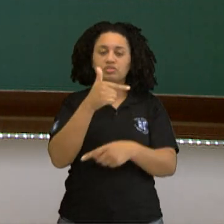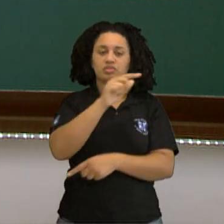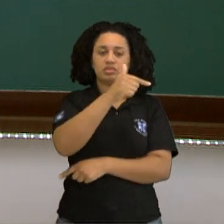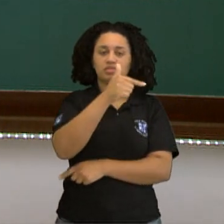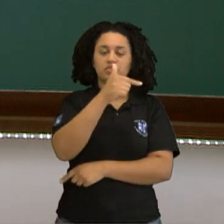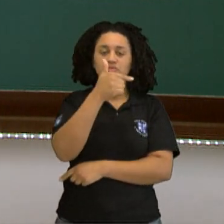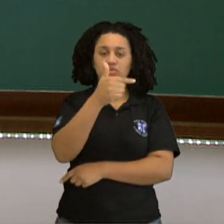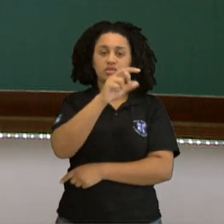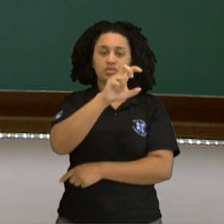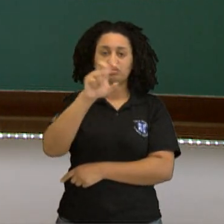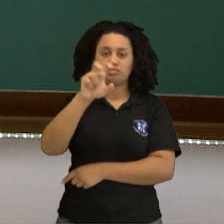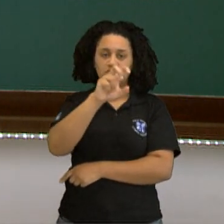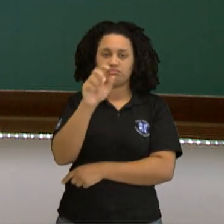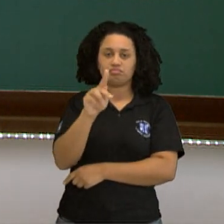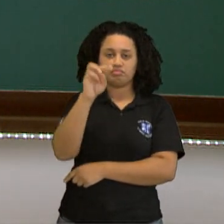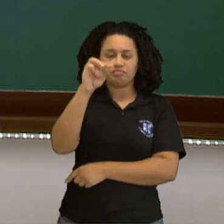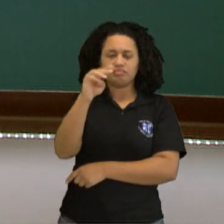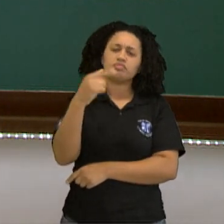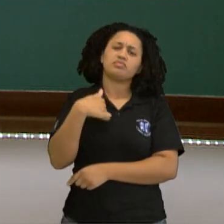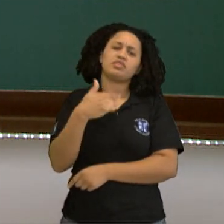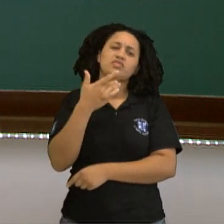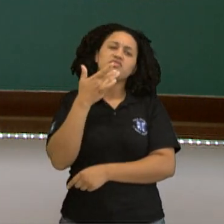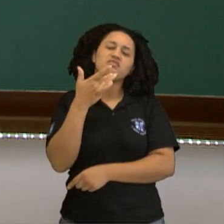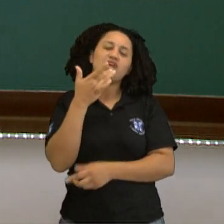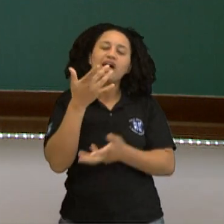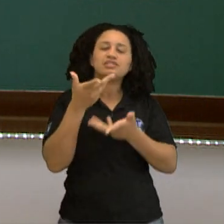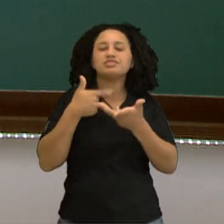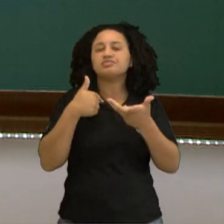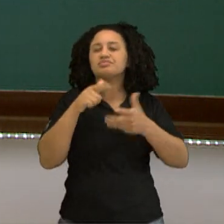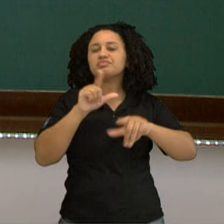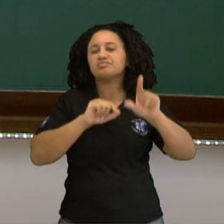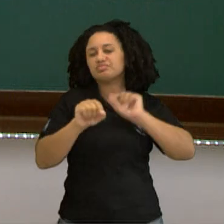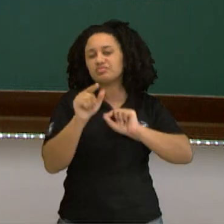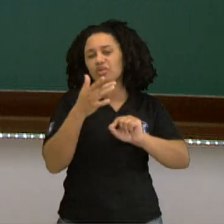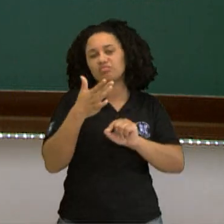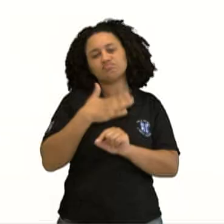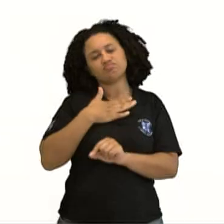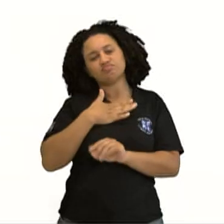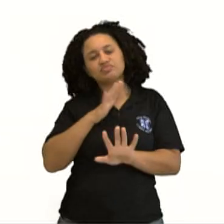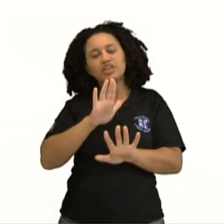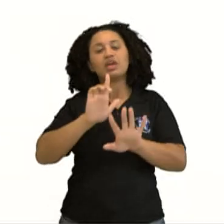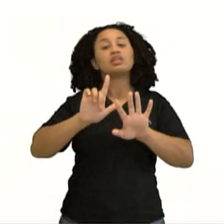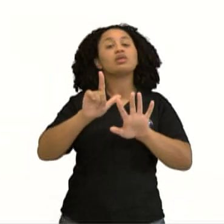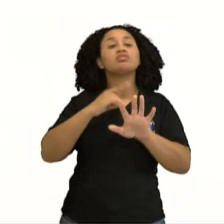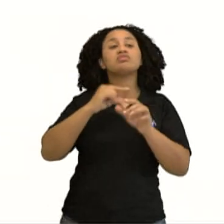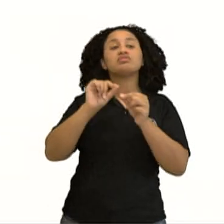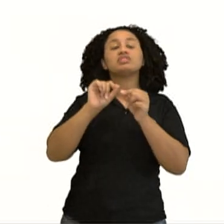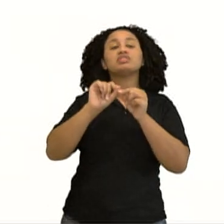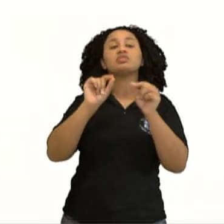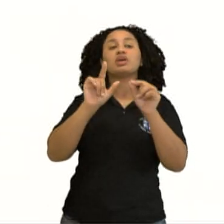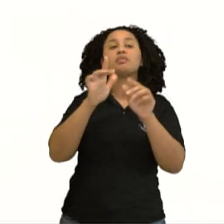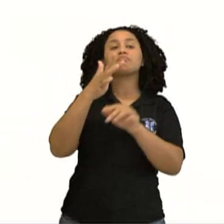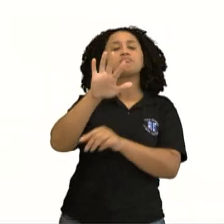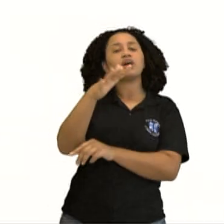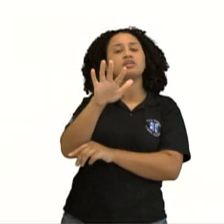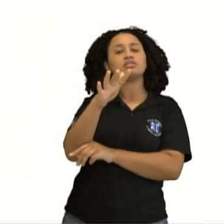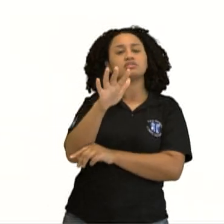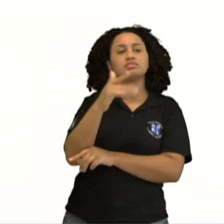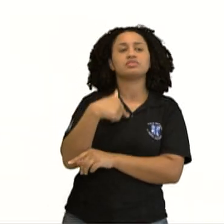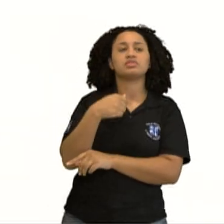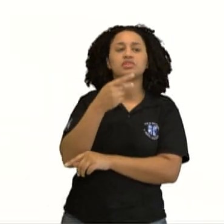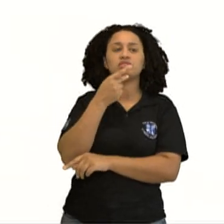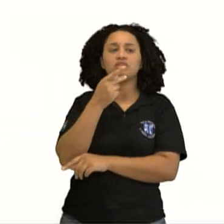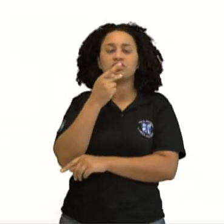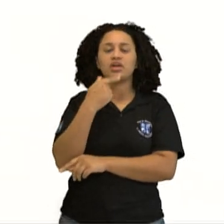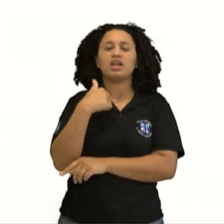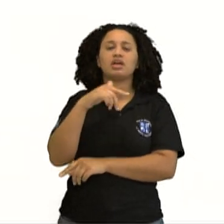quilômetros. Por uma questão de facilidade e malandragem, aquela coisa toda, nós vamos trabalhar com o seguinte, eu vou fazer uma aproximação. Eu vou dizer